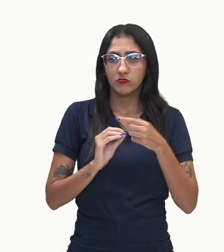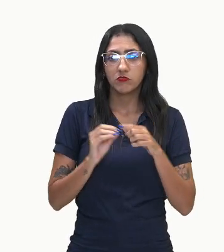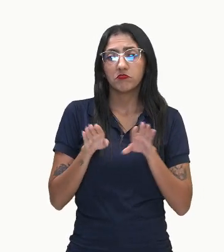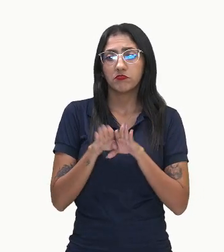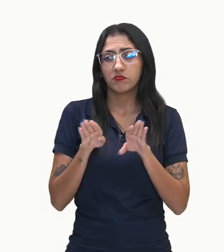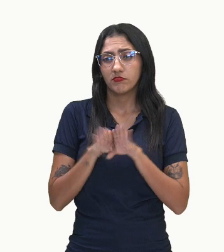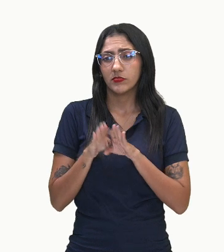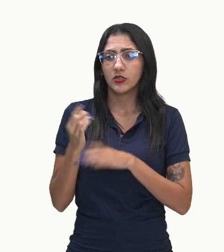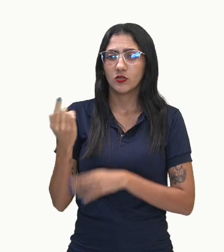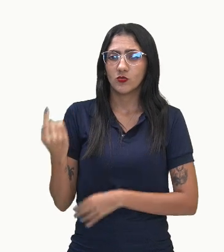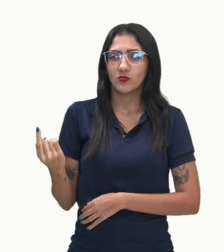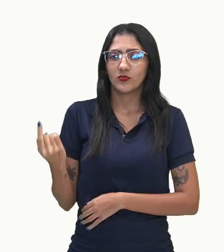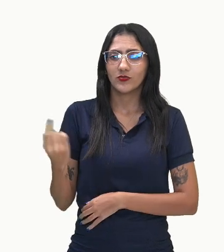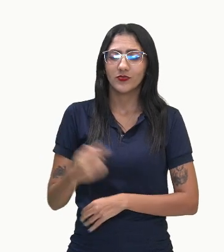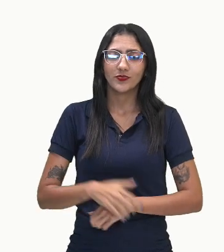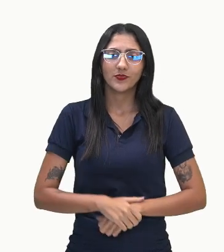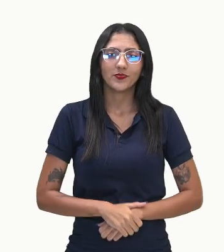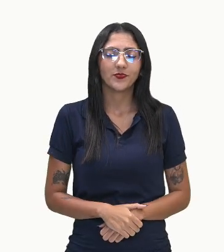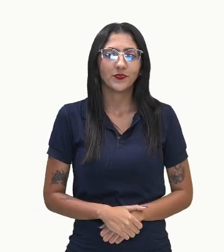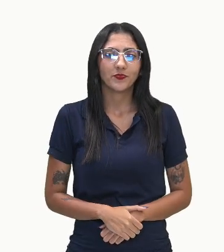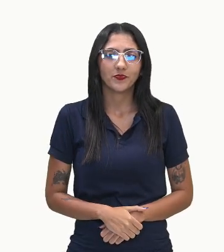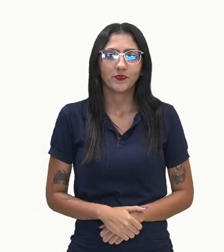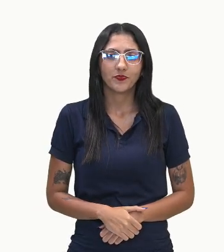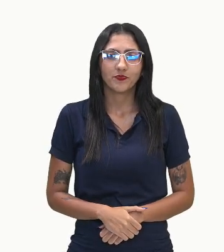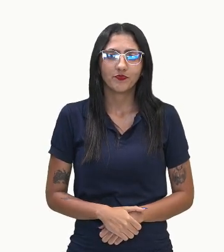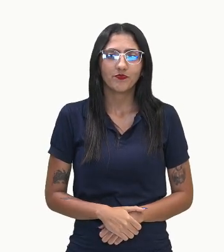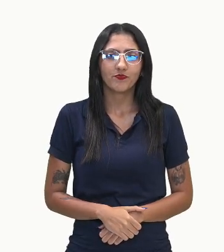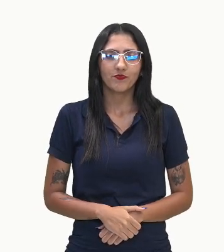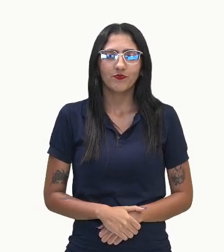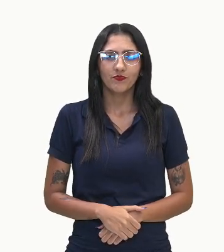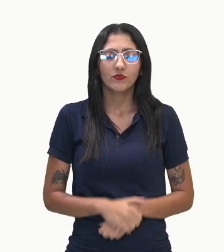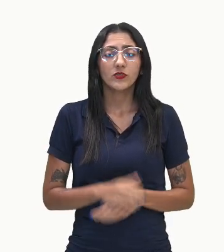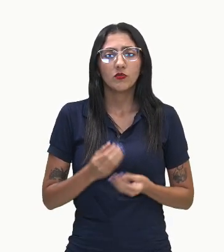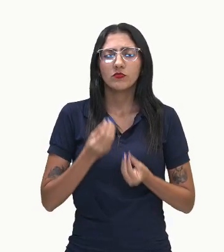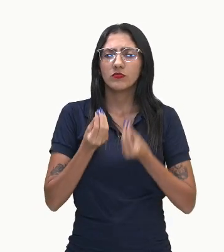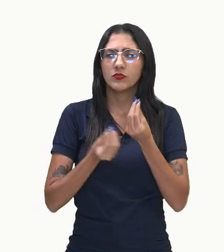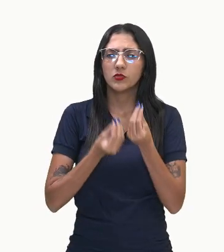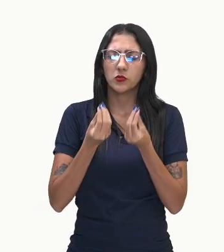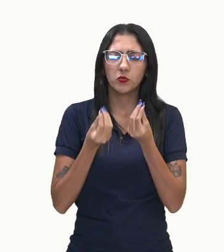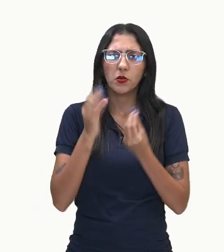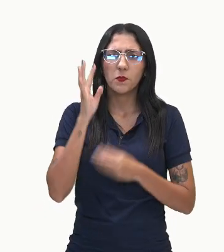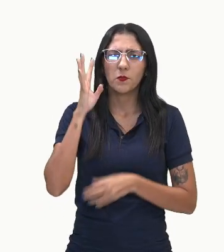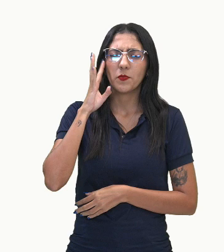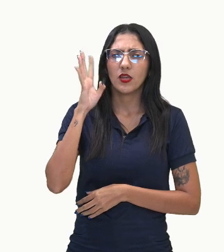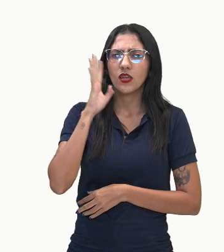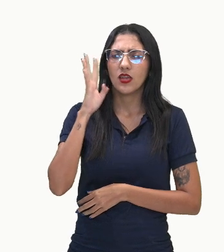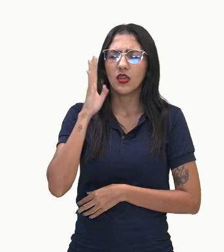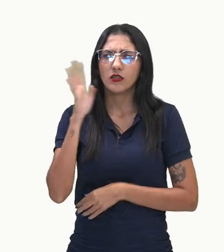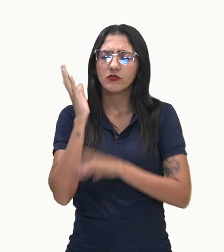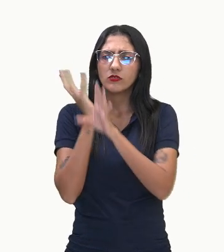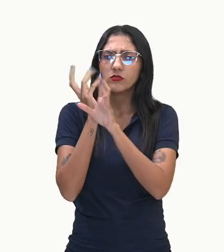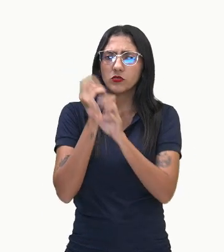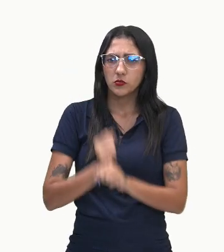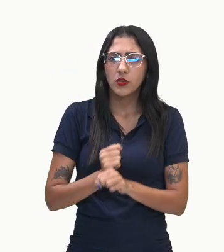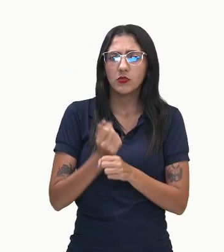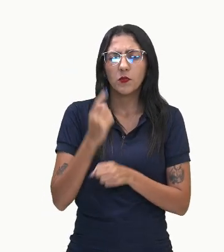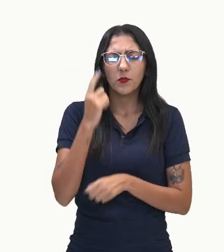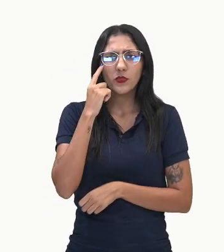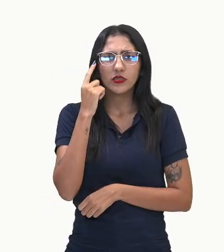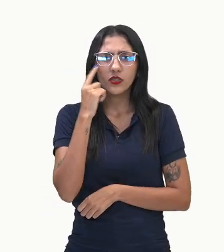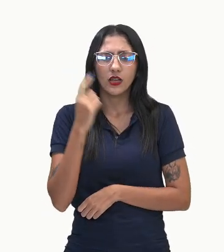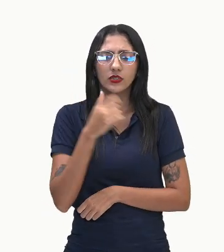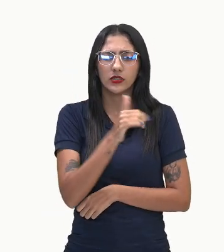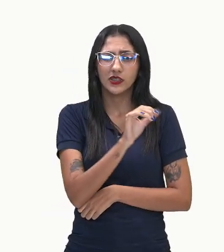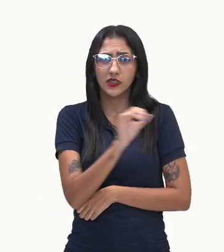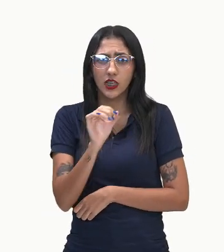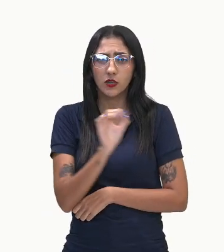1. No cálculo mental, a gente utilizou aqui algumas dicas, né? Toda vez que eu penso em 100%, eu